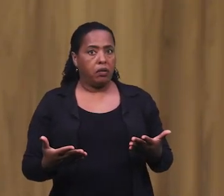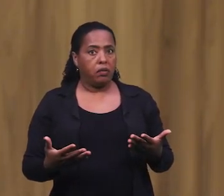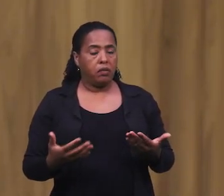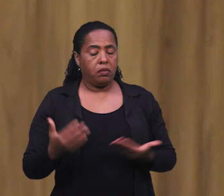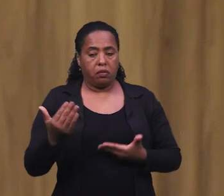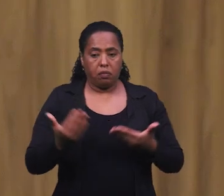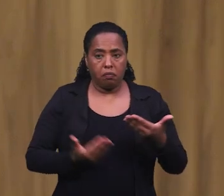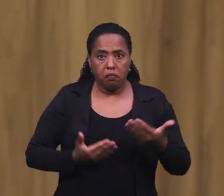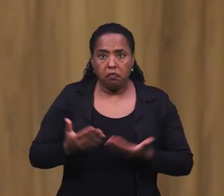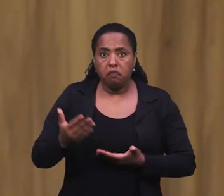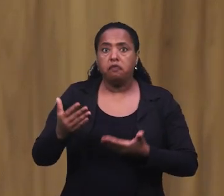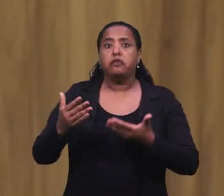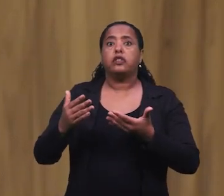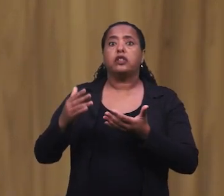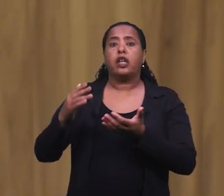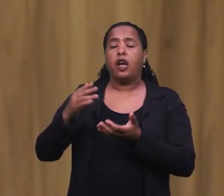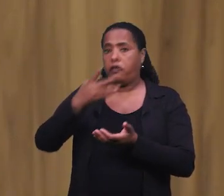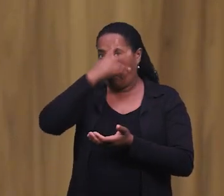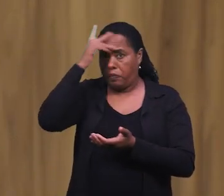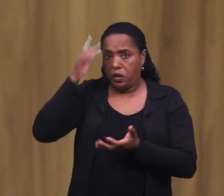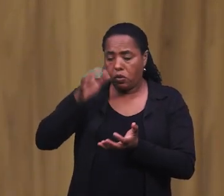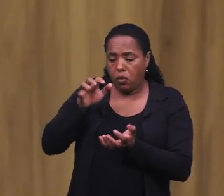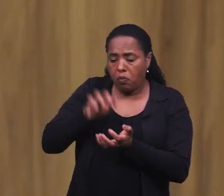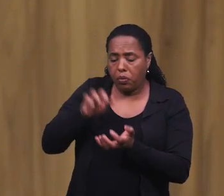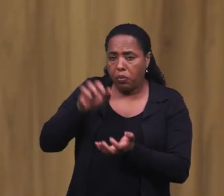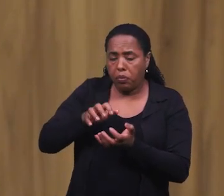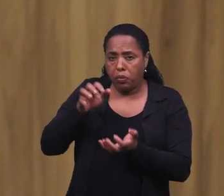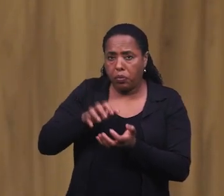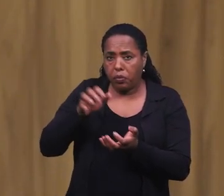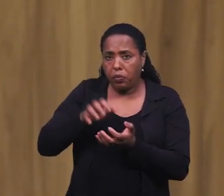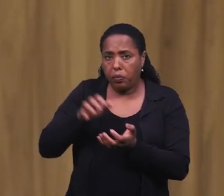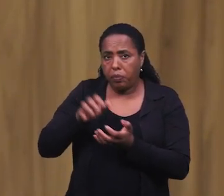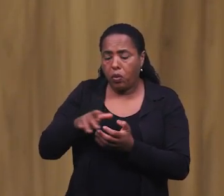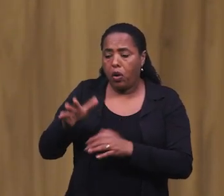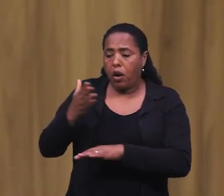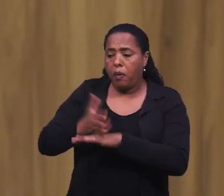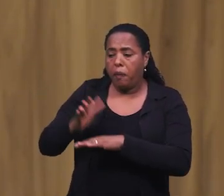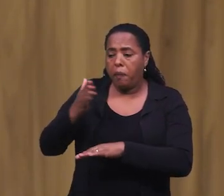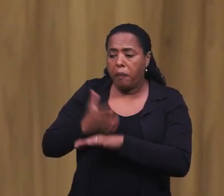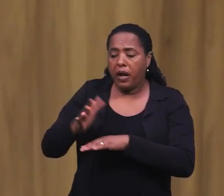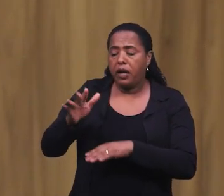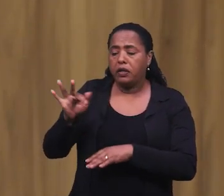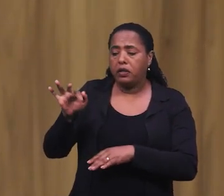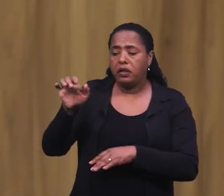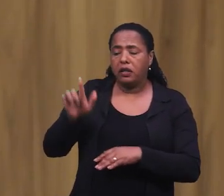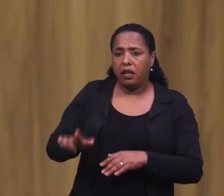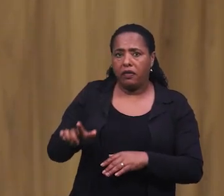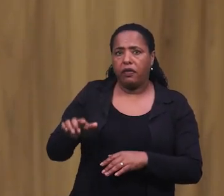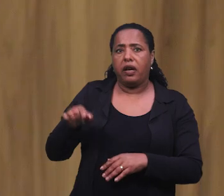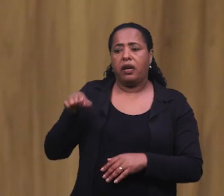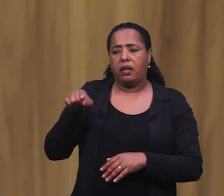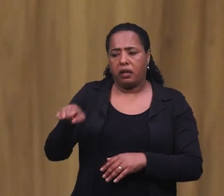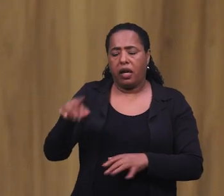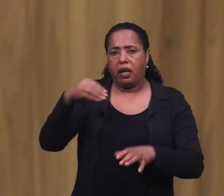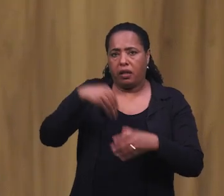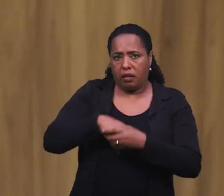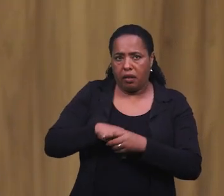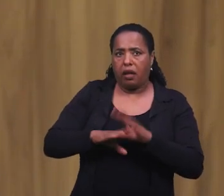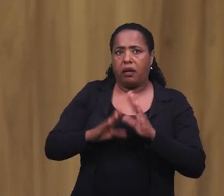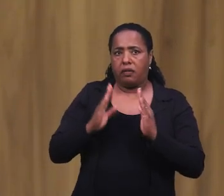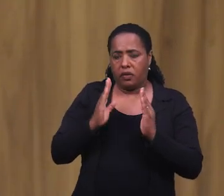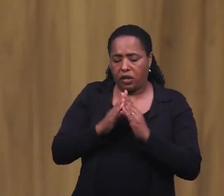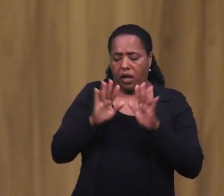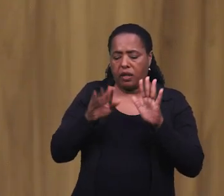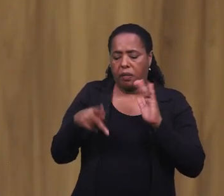acolhimento, especificamente, quando a gente fala de acolhimento, nós precisamos lembrar que isso faz parte da nossa